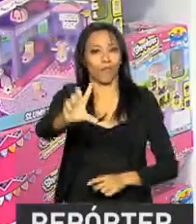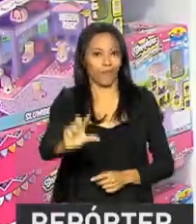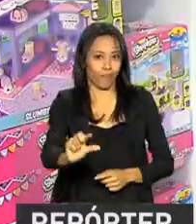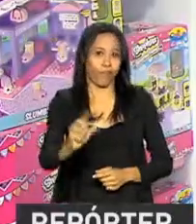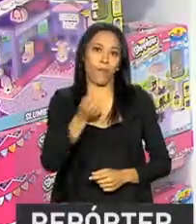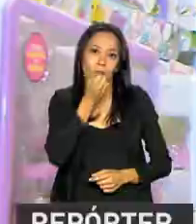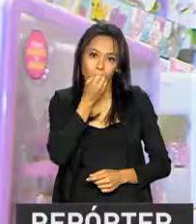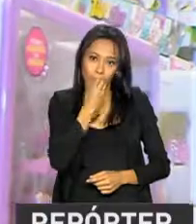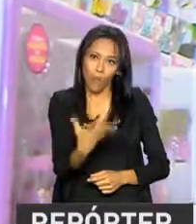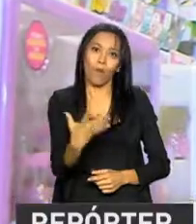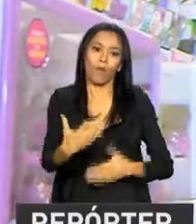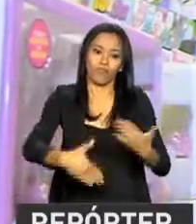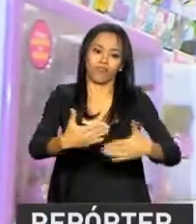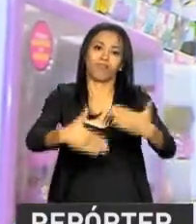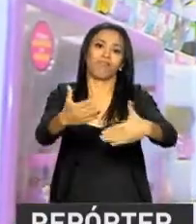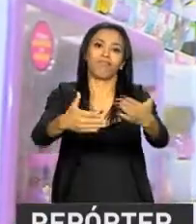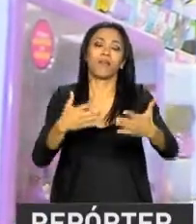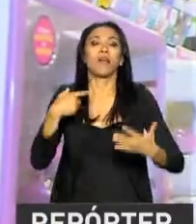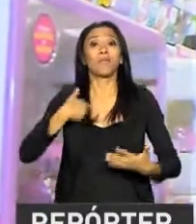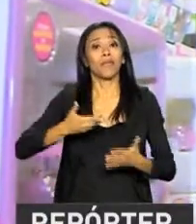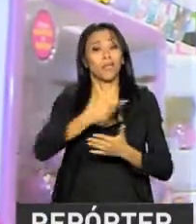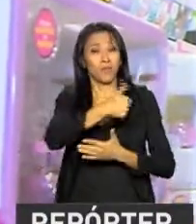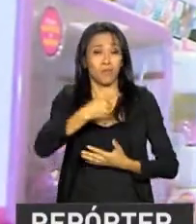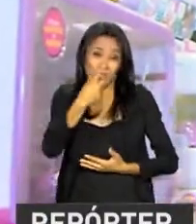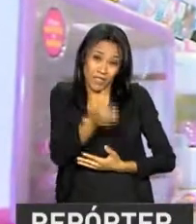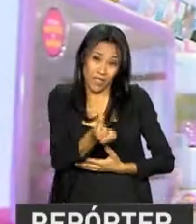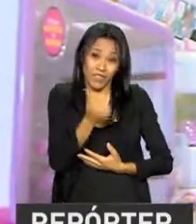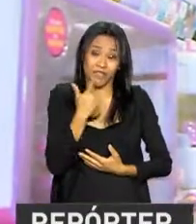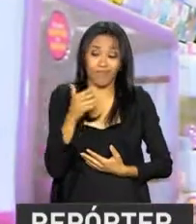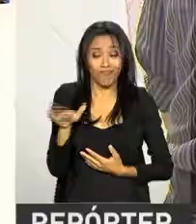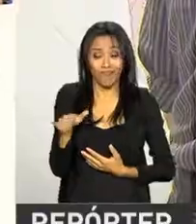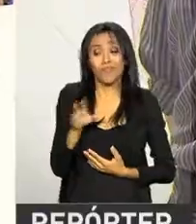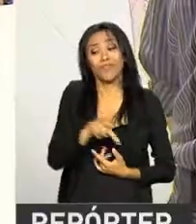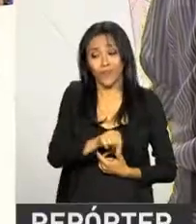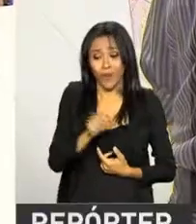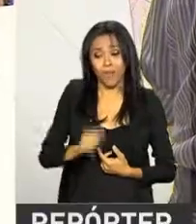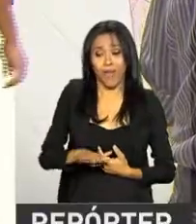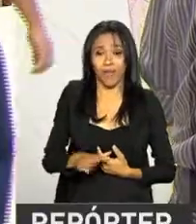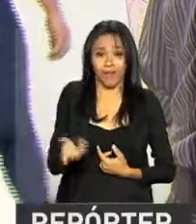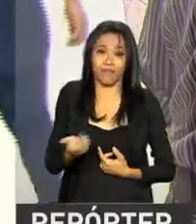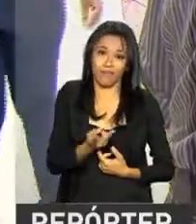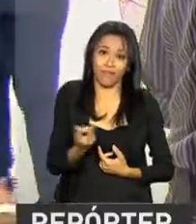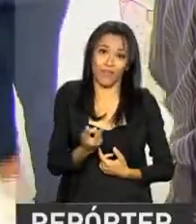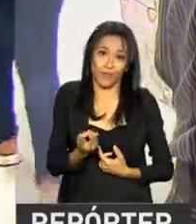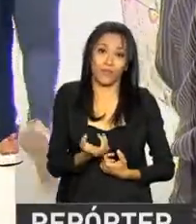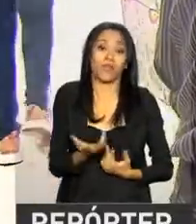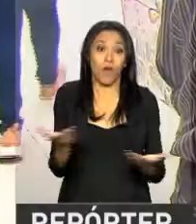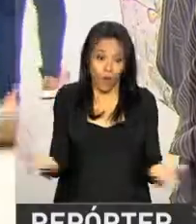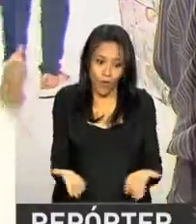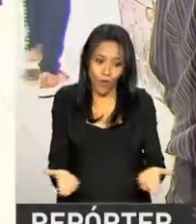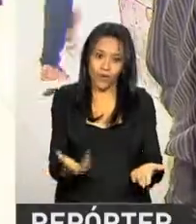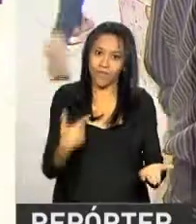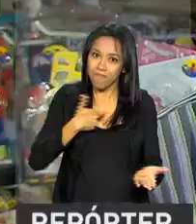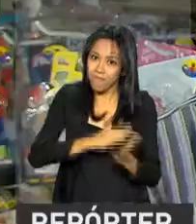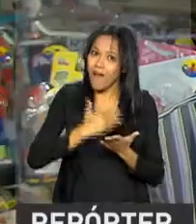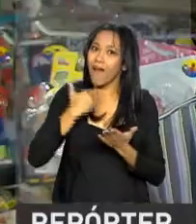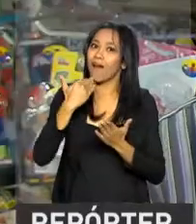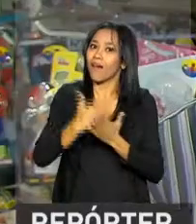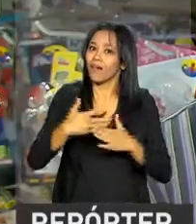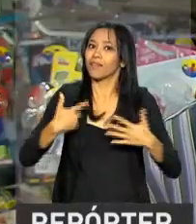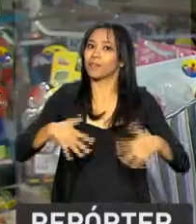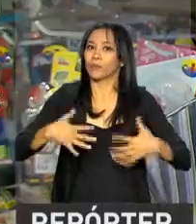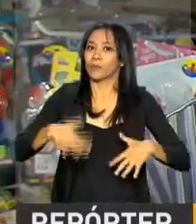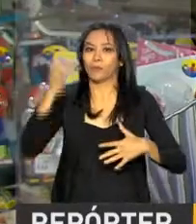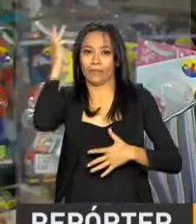2016 foi necessário optar por presentes mais baratos hoje as irmãs podem esperar algo mais sou muito